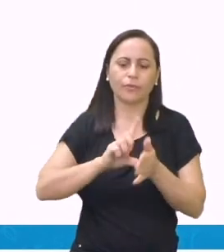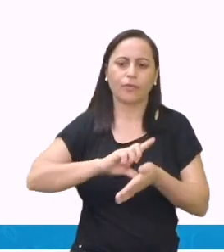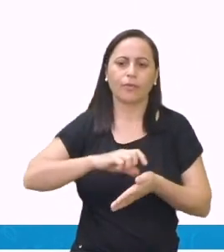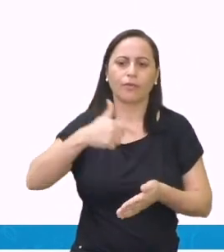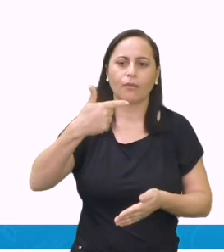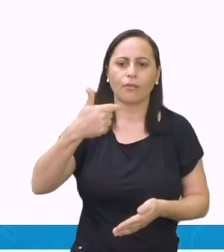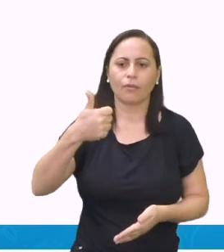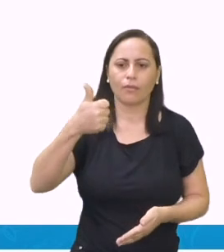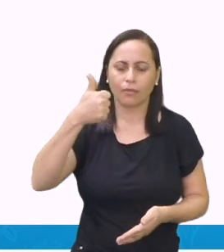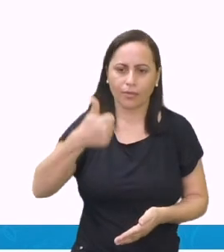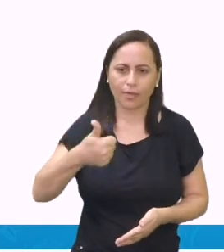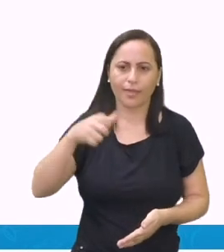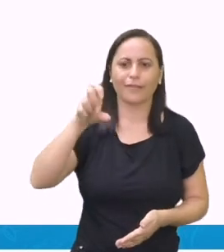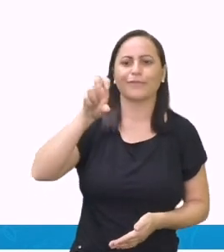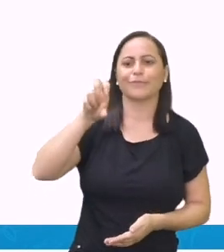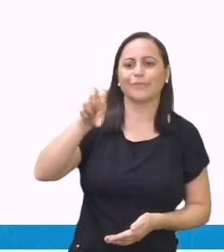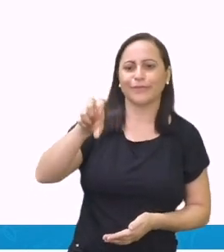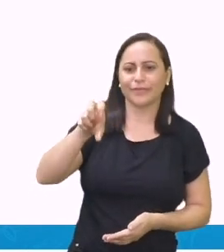15º.